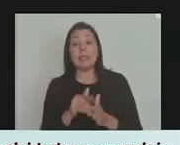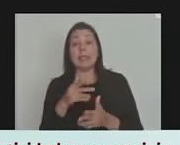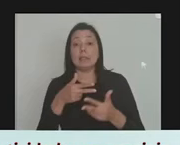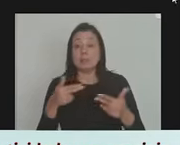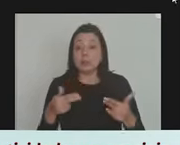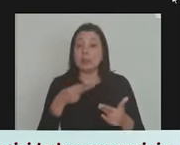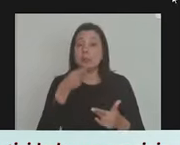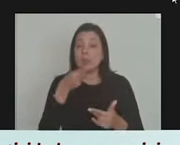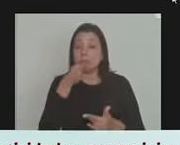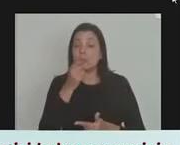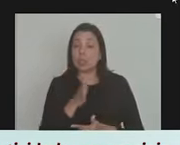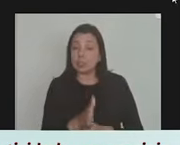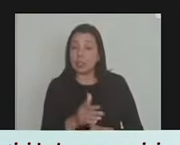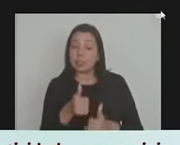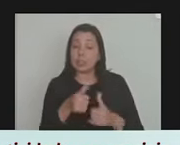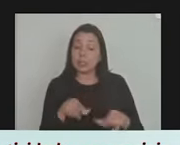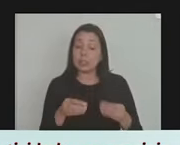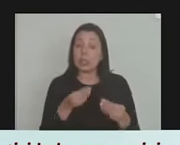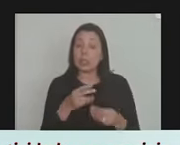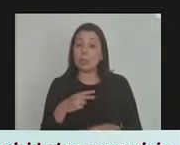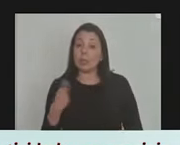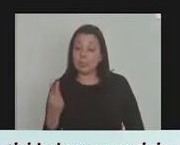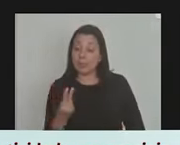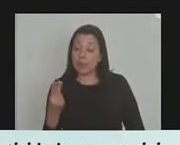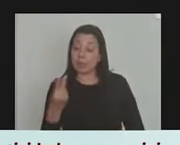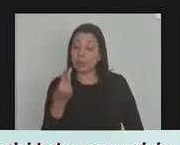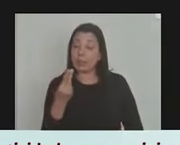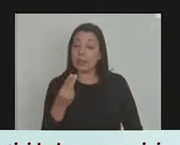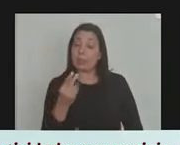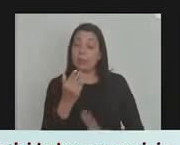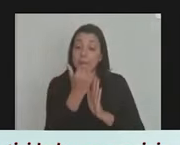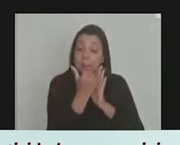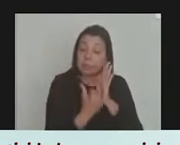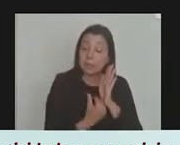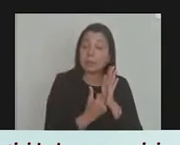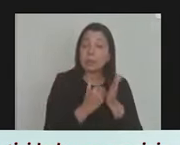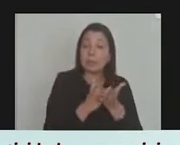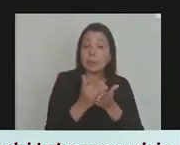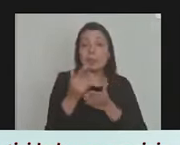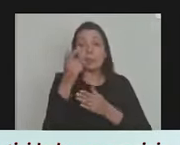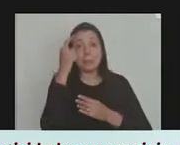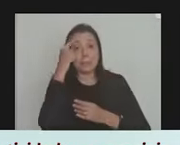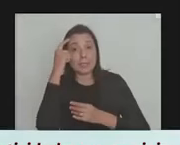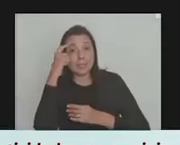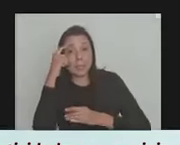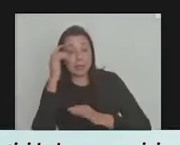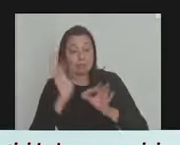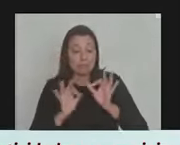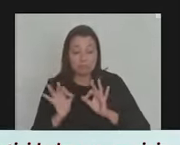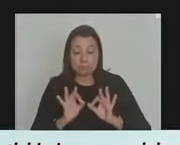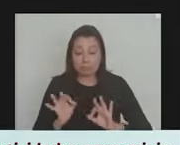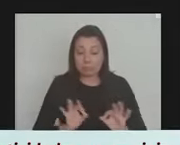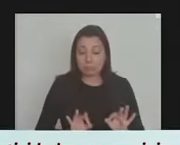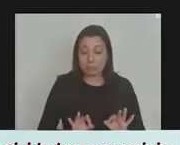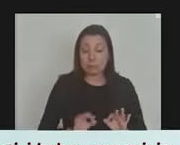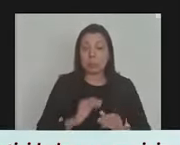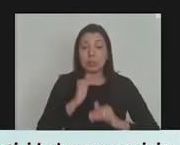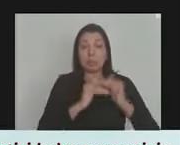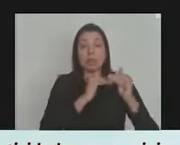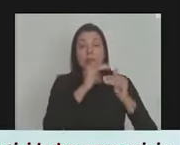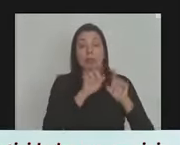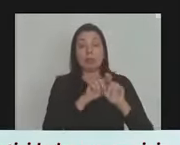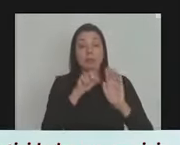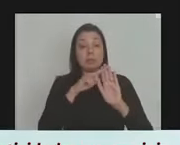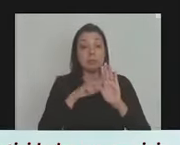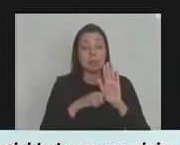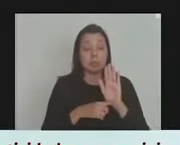mencionei estejam em valores razoáveis para começar a pensar um planejamento gradual e programado. Isso fica